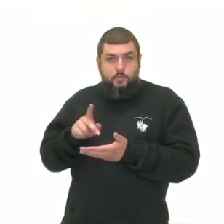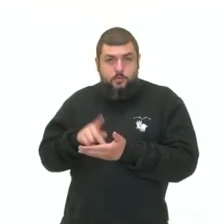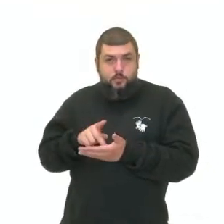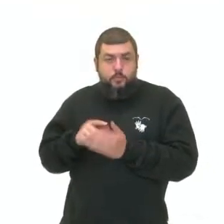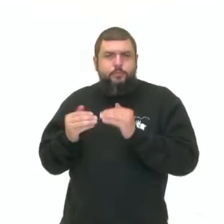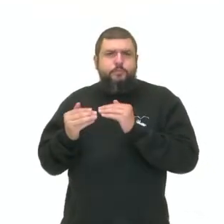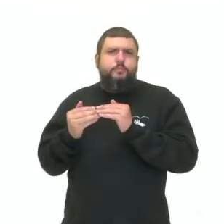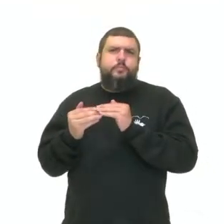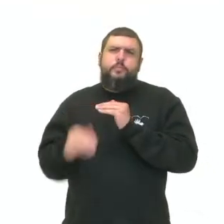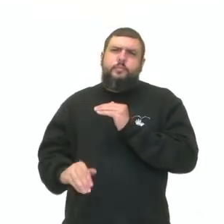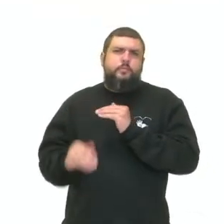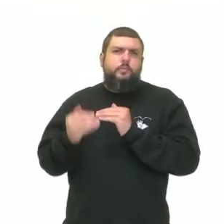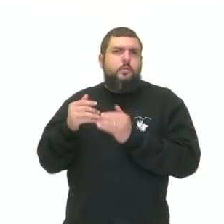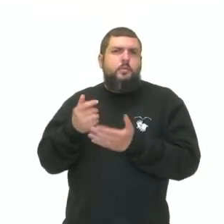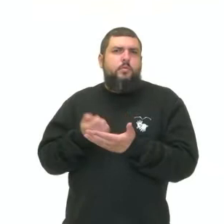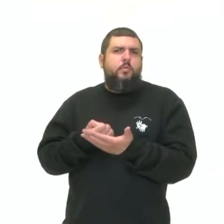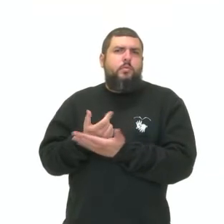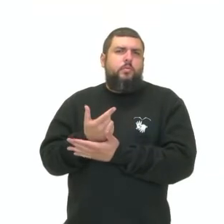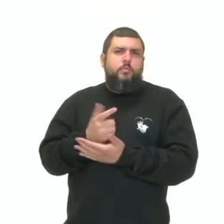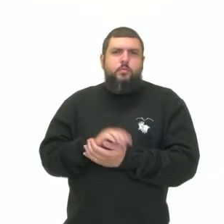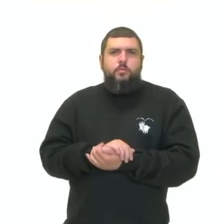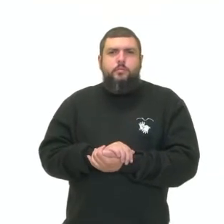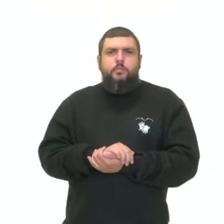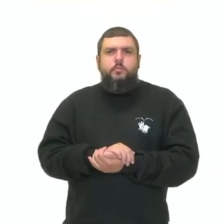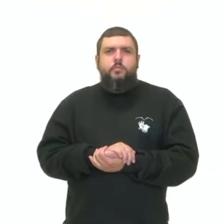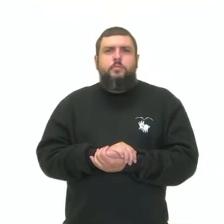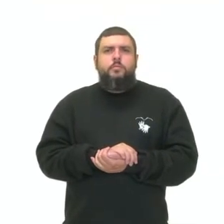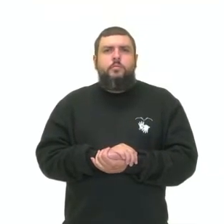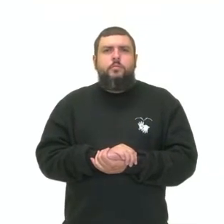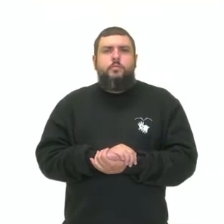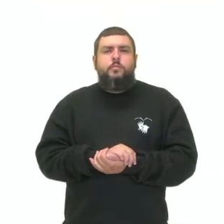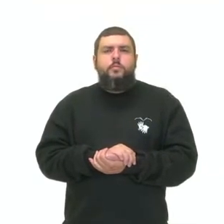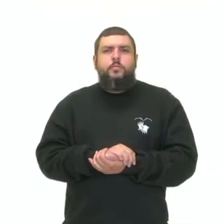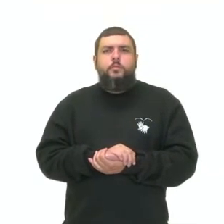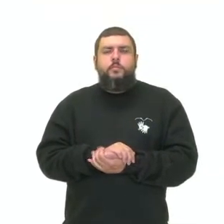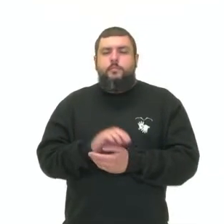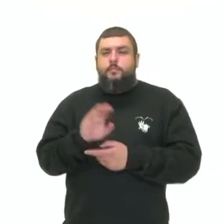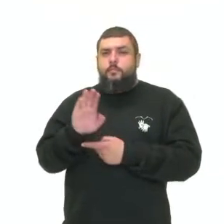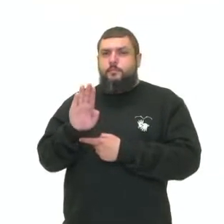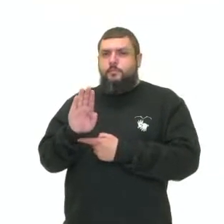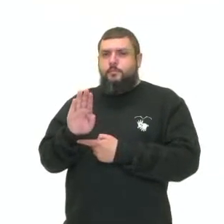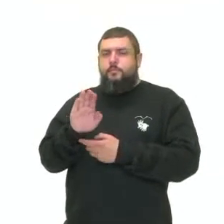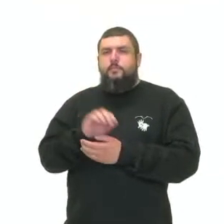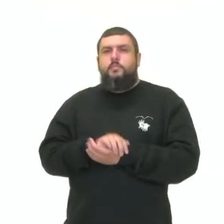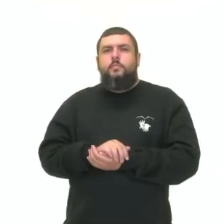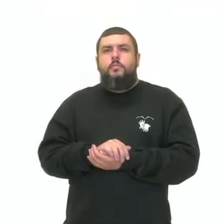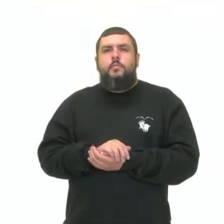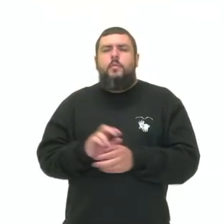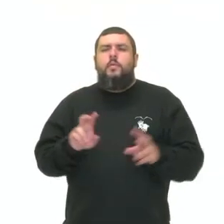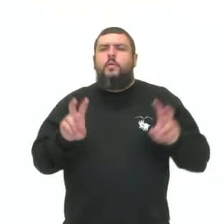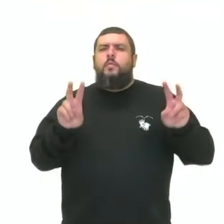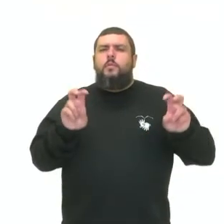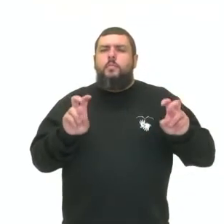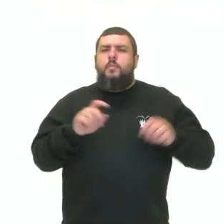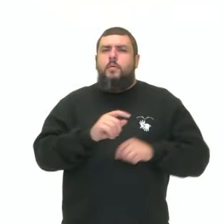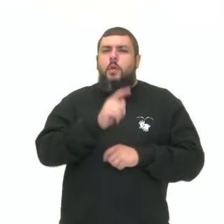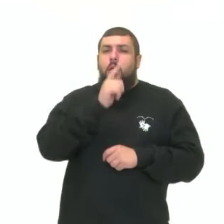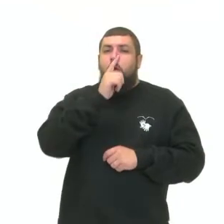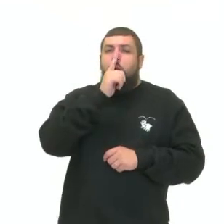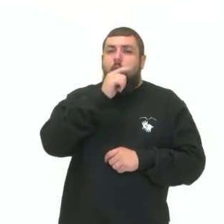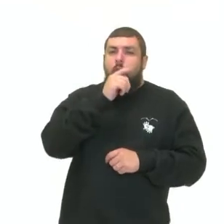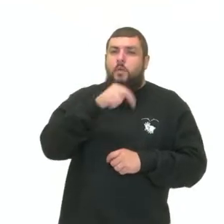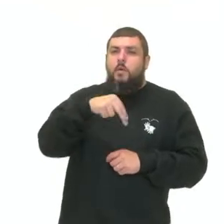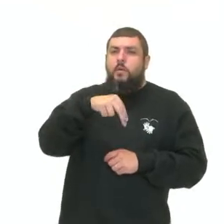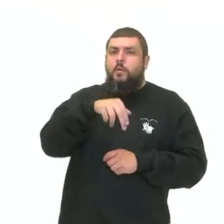não queria que fosse comprado tal bolero. Na letra B, a expressão água na fervura, né, tem que efeito de